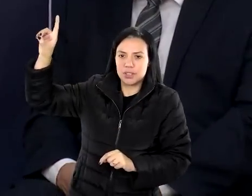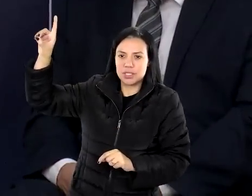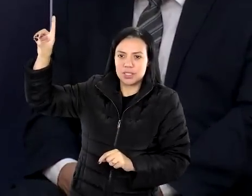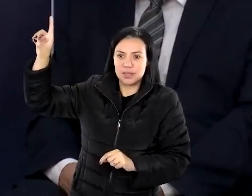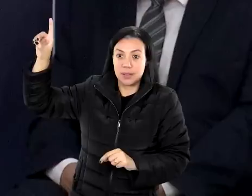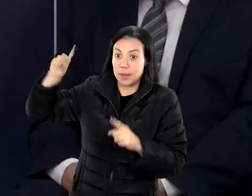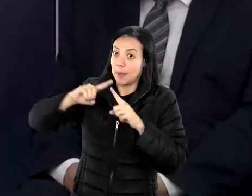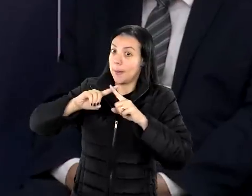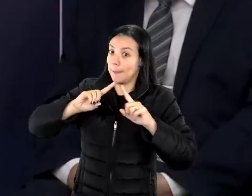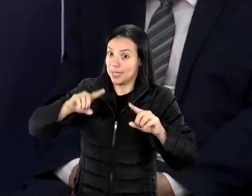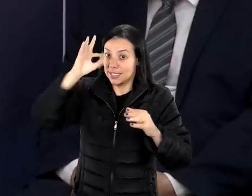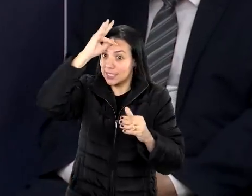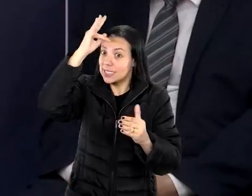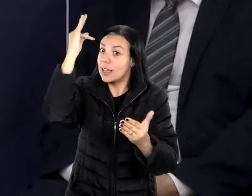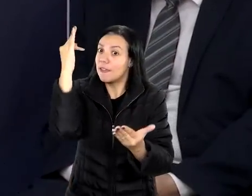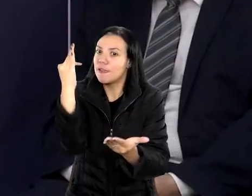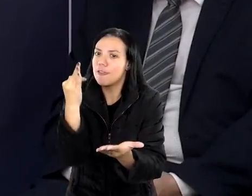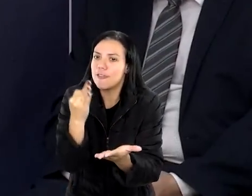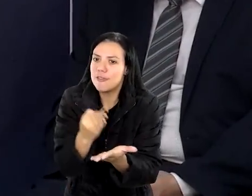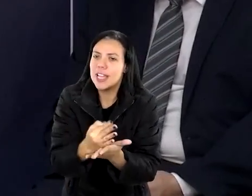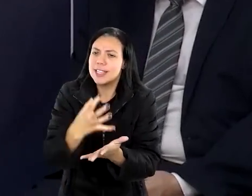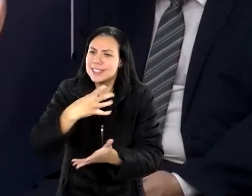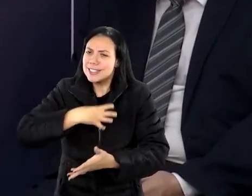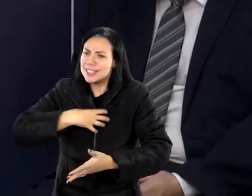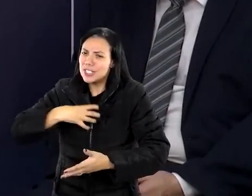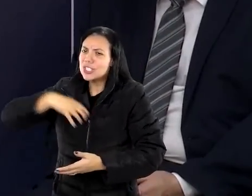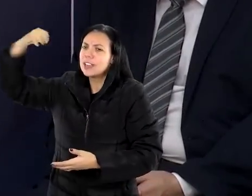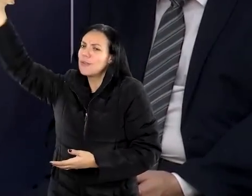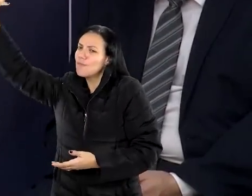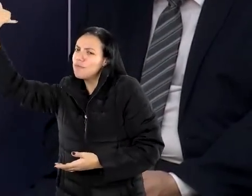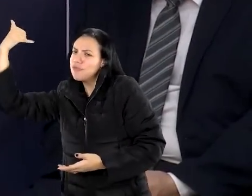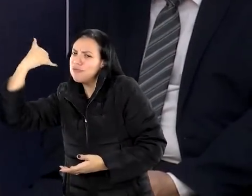mexe com a sua vontade, com seus sentimentos. E você